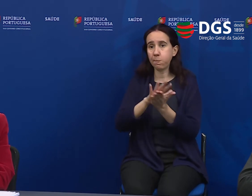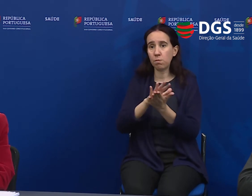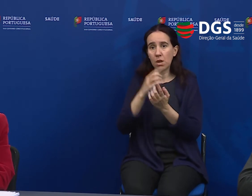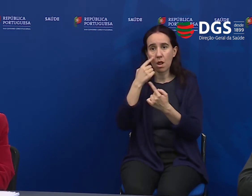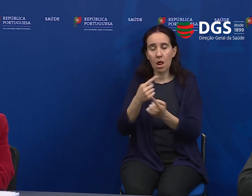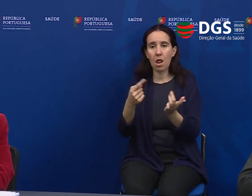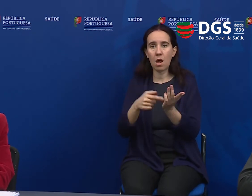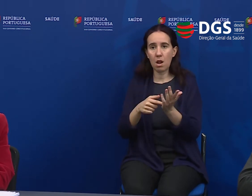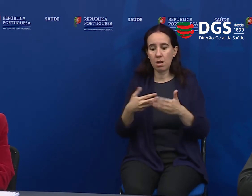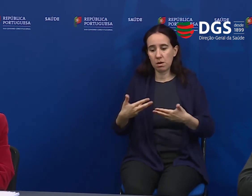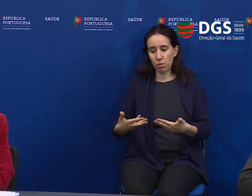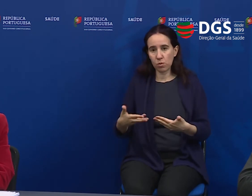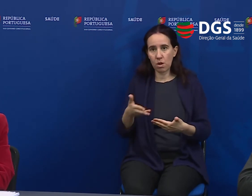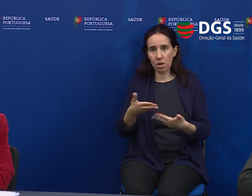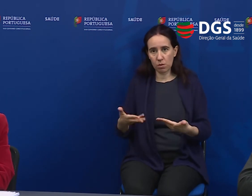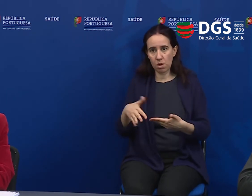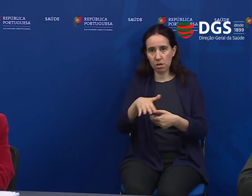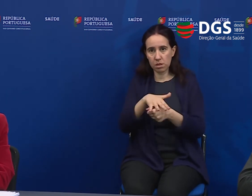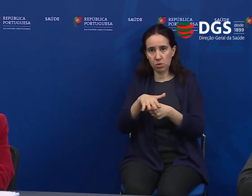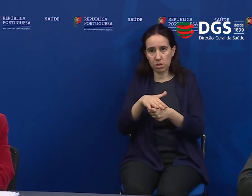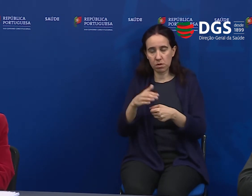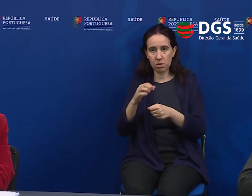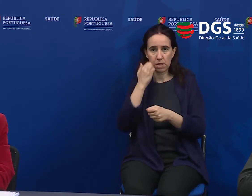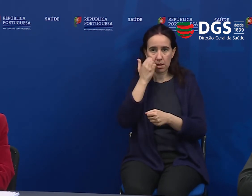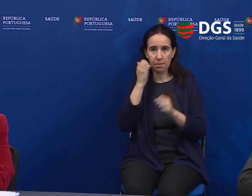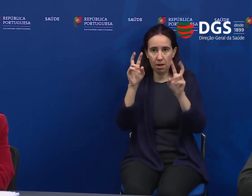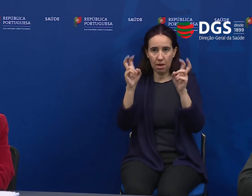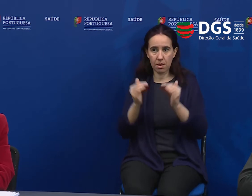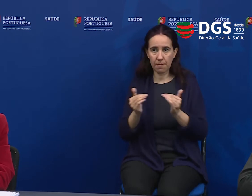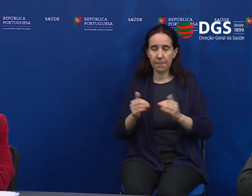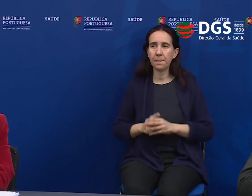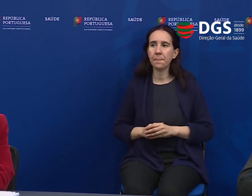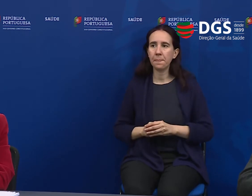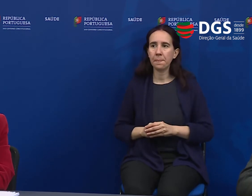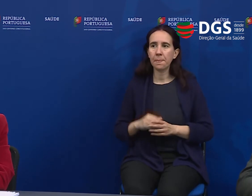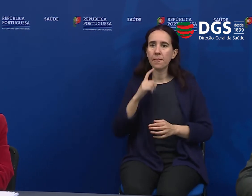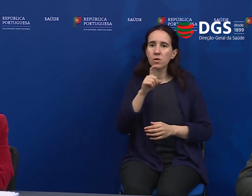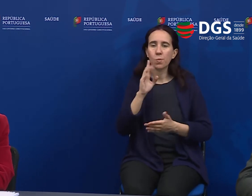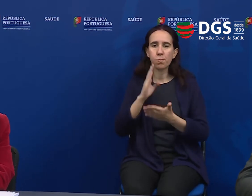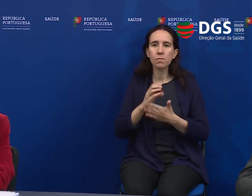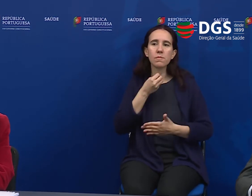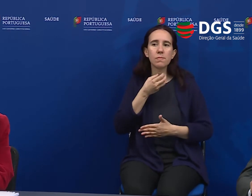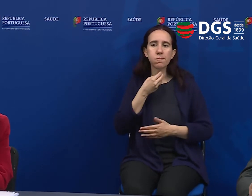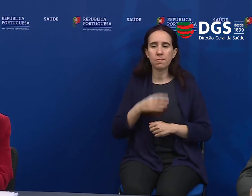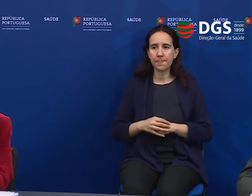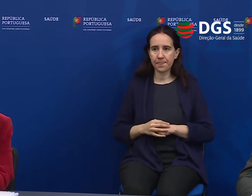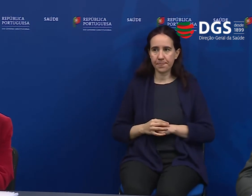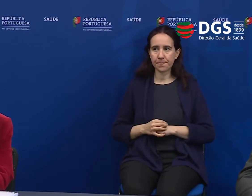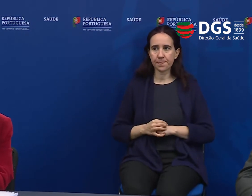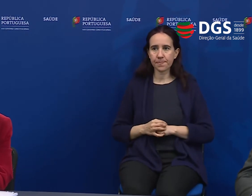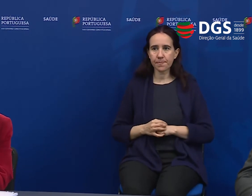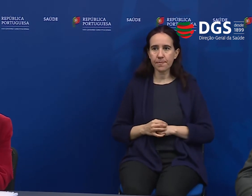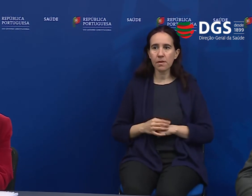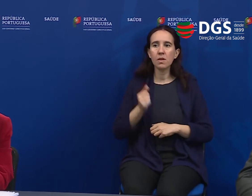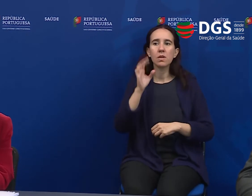publicados para a atual situação de calamidade. Última questão, SAP.